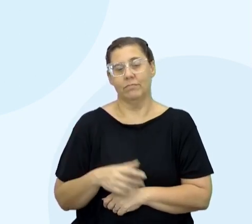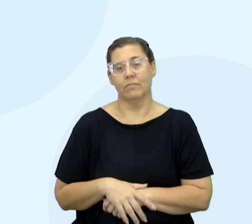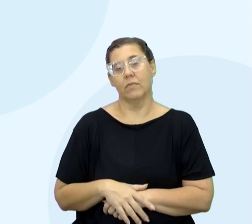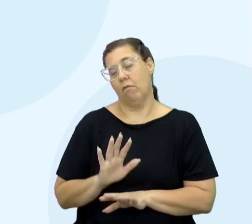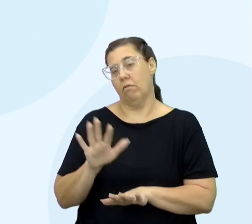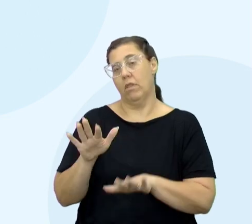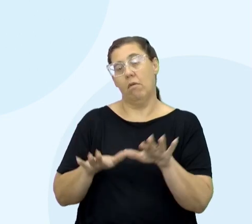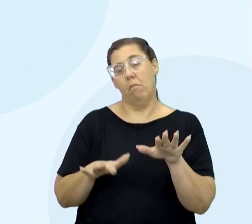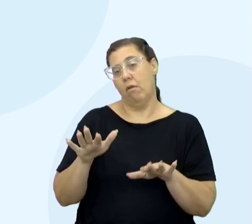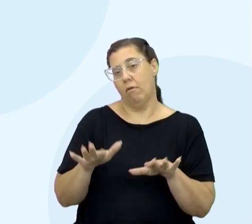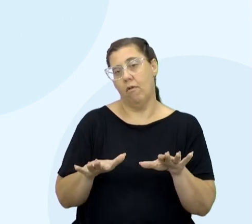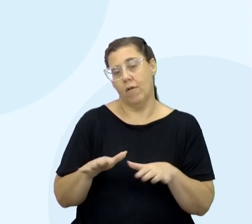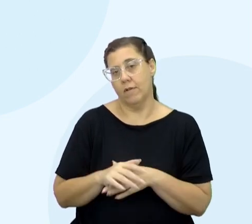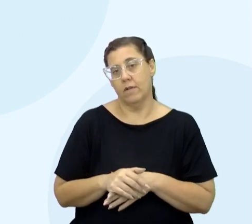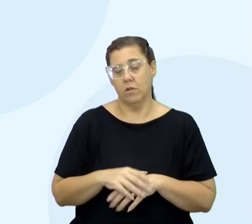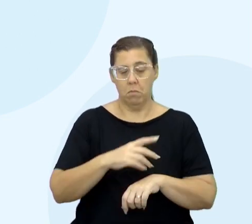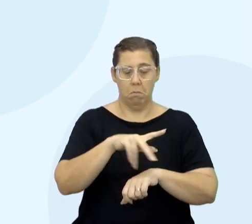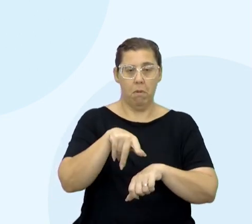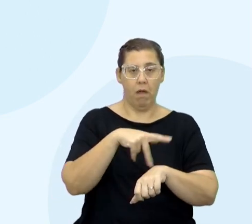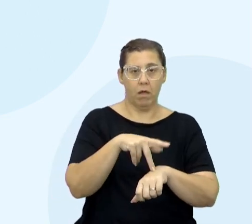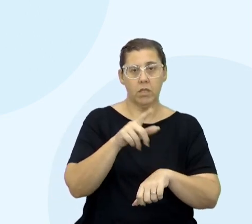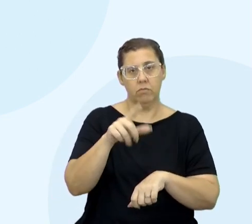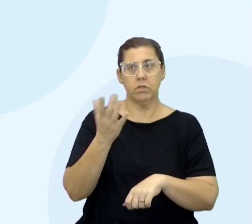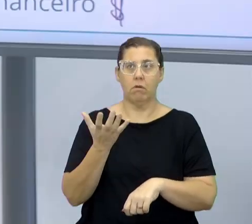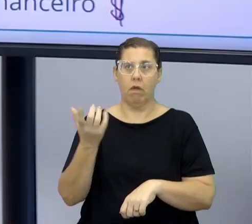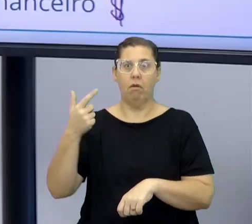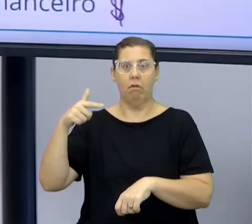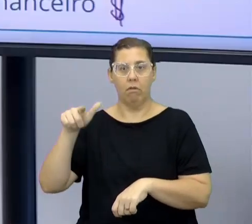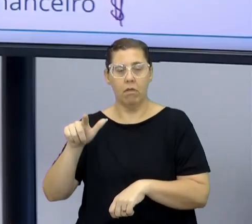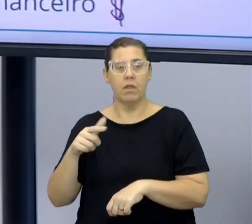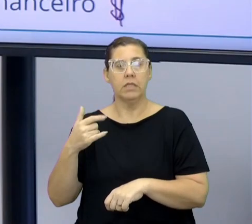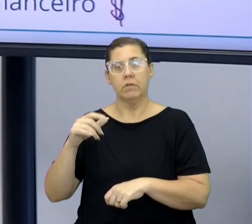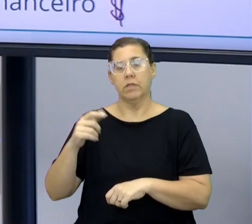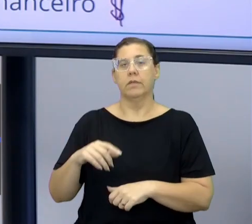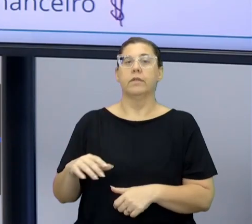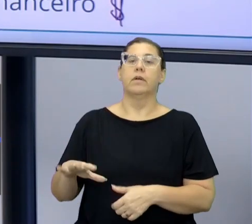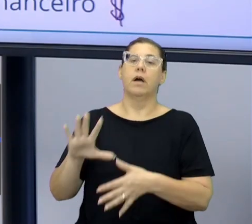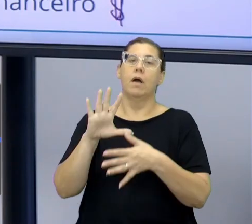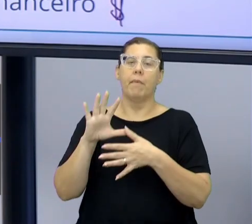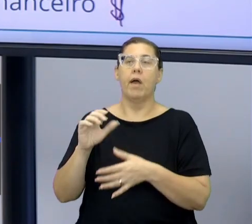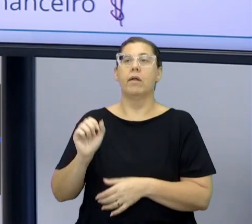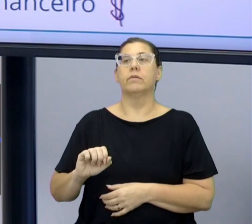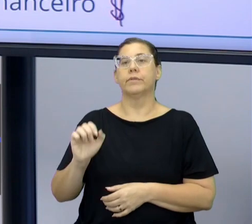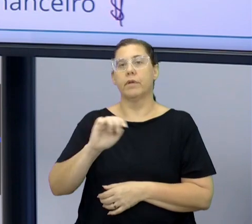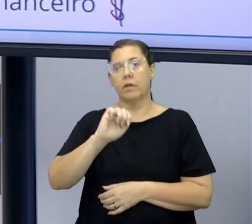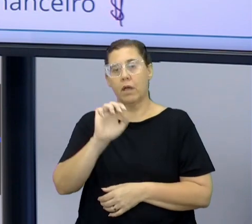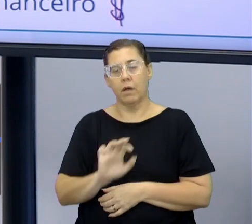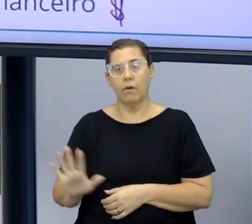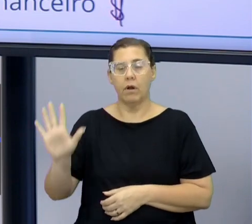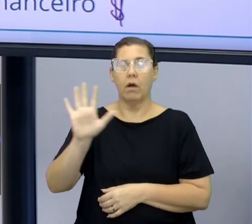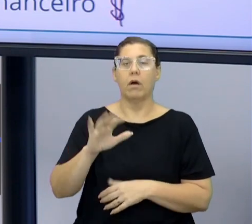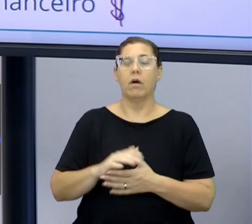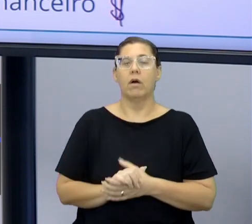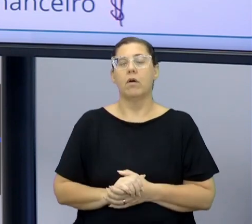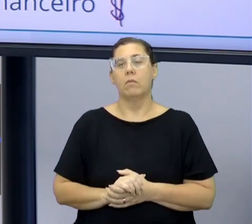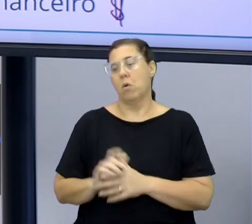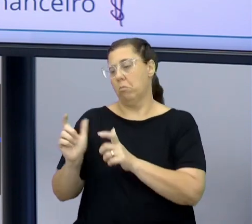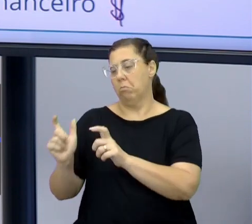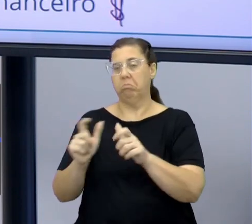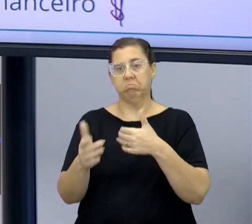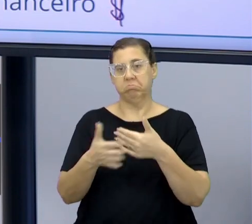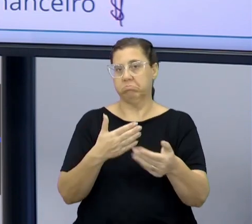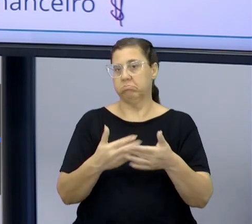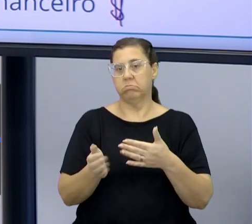vai depender do país que você quer, né? Se você quer América, se você quer Europa, se você quiser outros